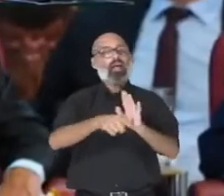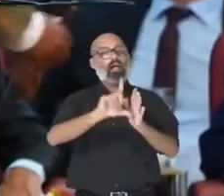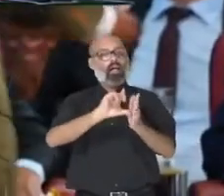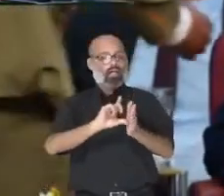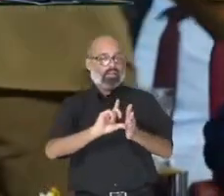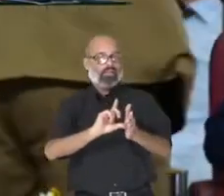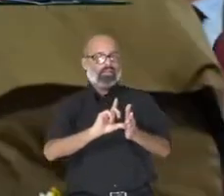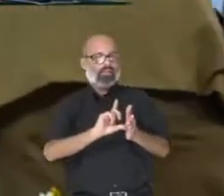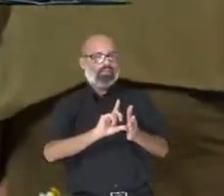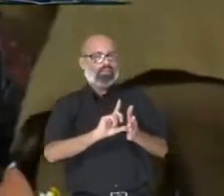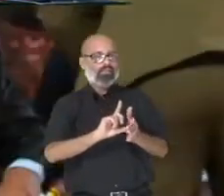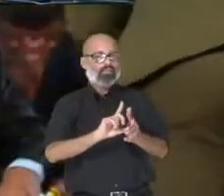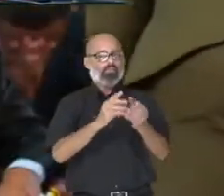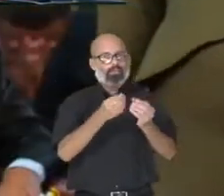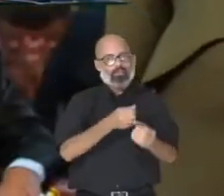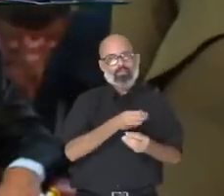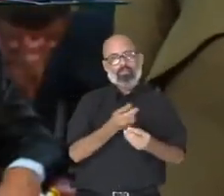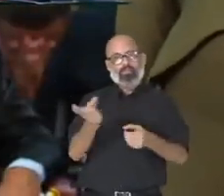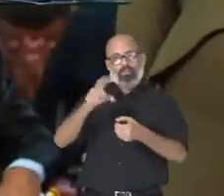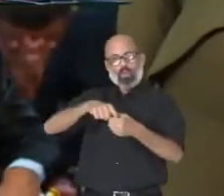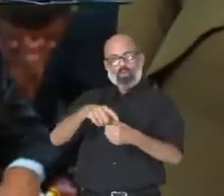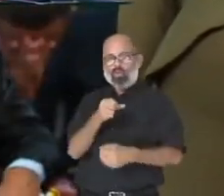entregar o microfone.